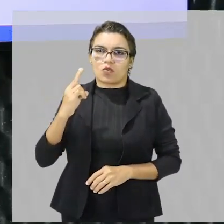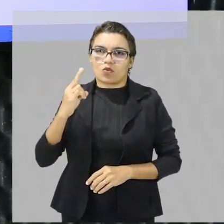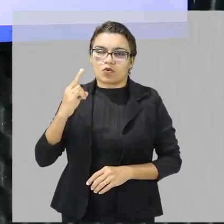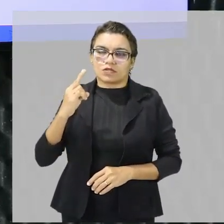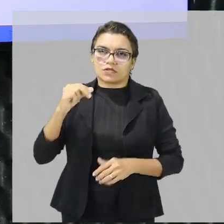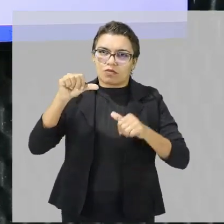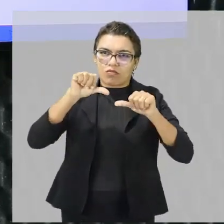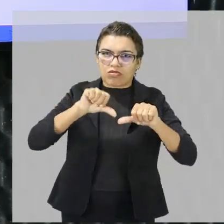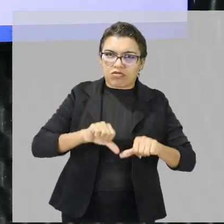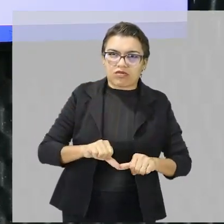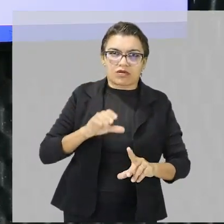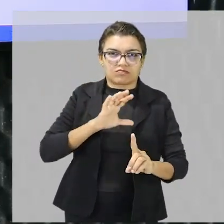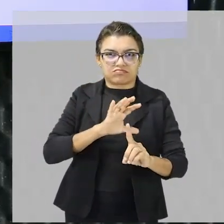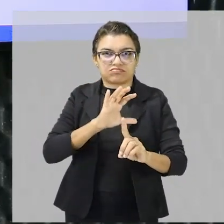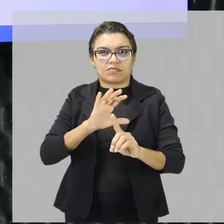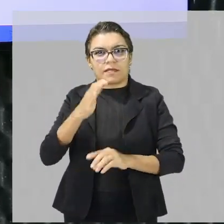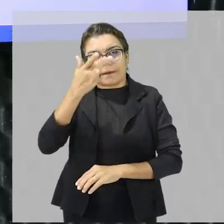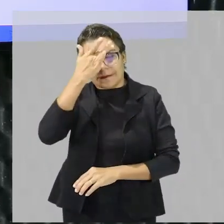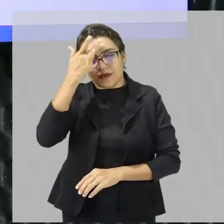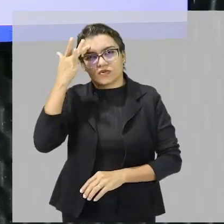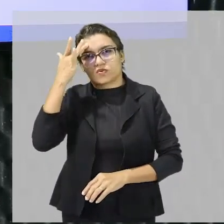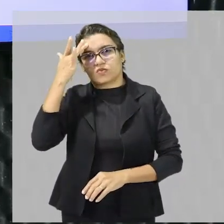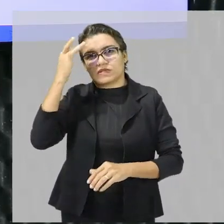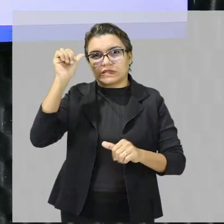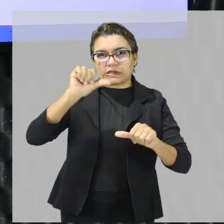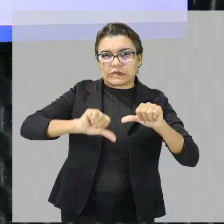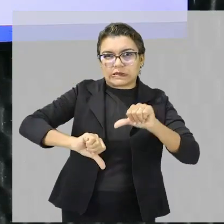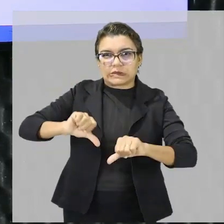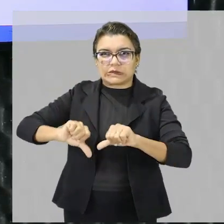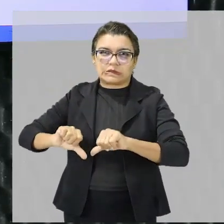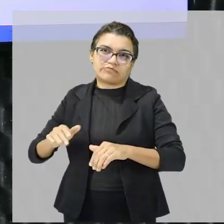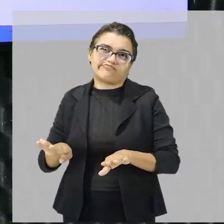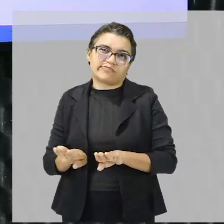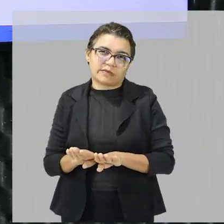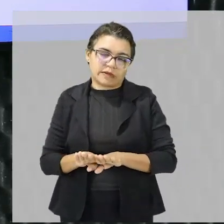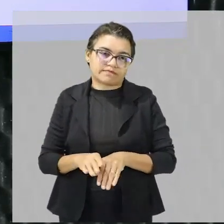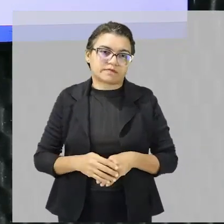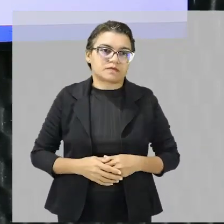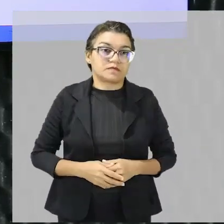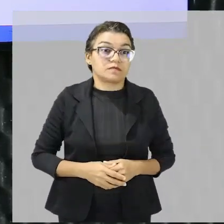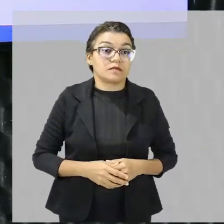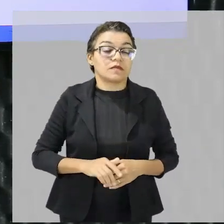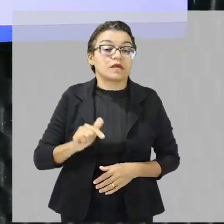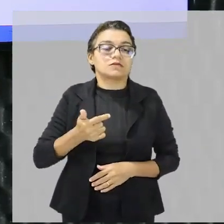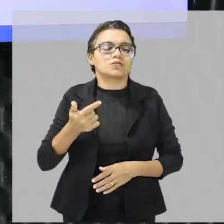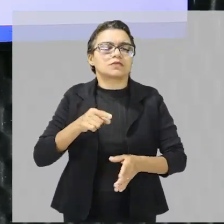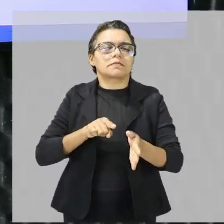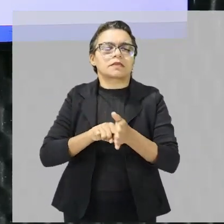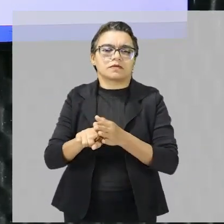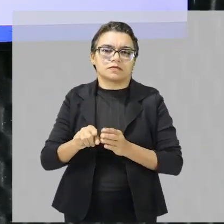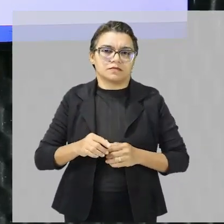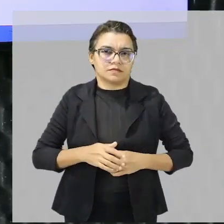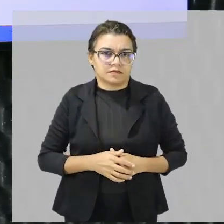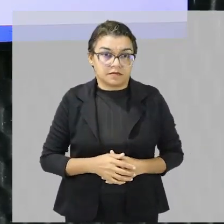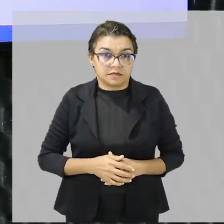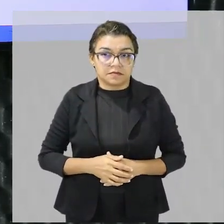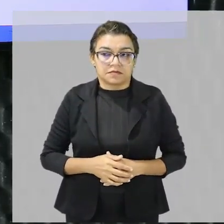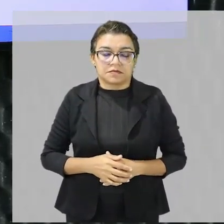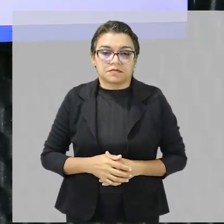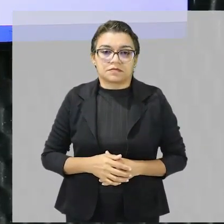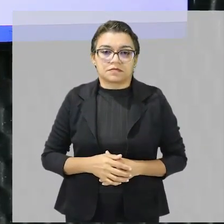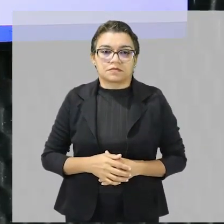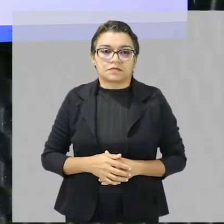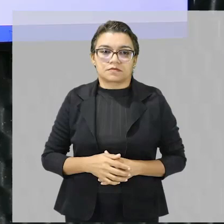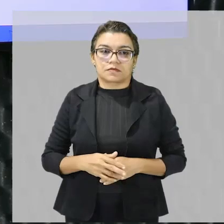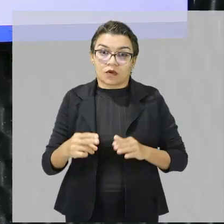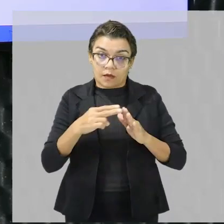Seres humanos decadentes também, ok? Vamos para a segunda questão. Uma